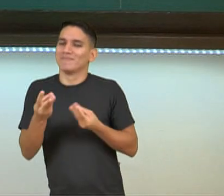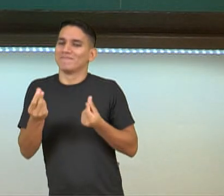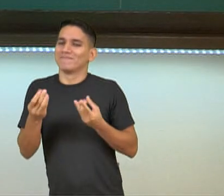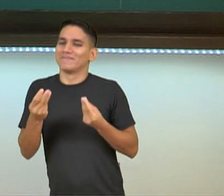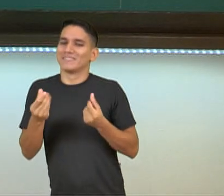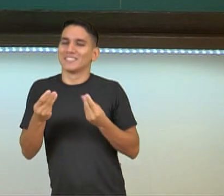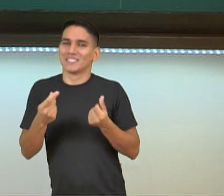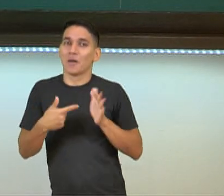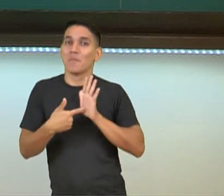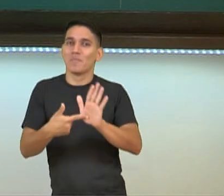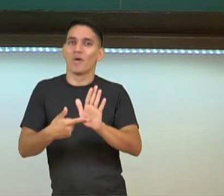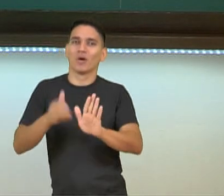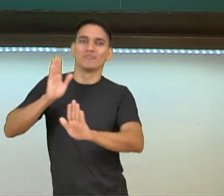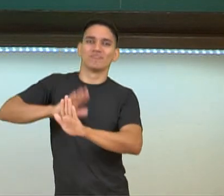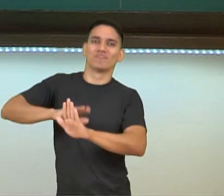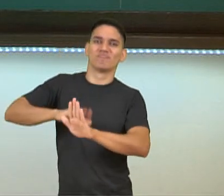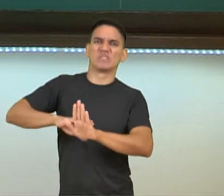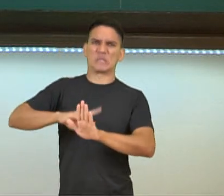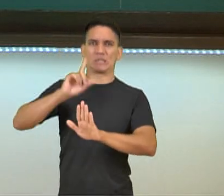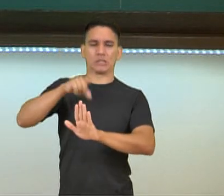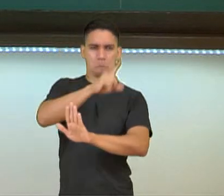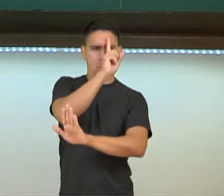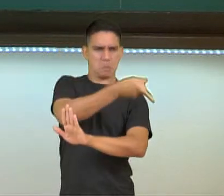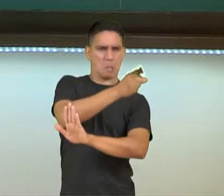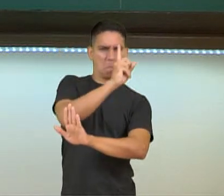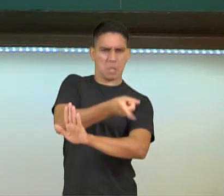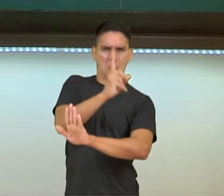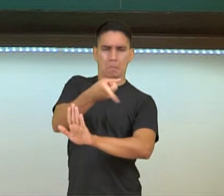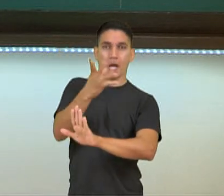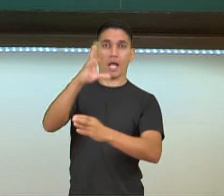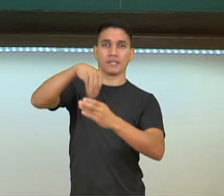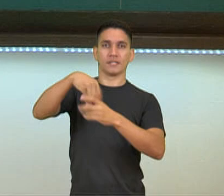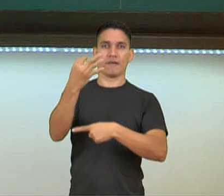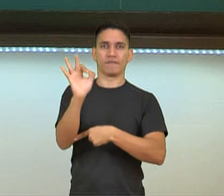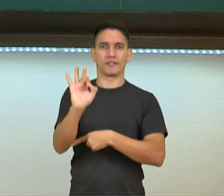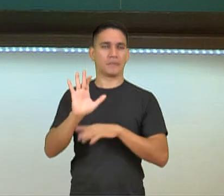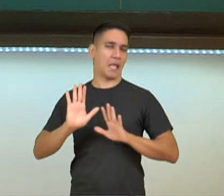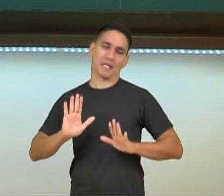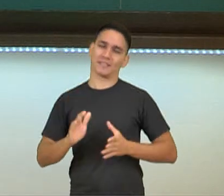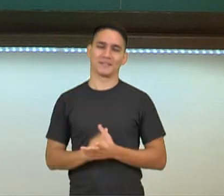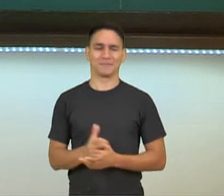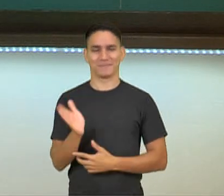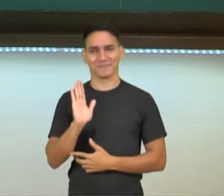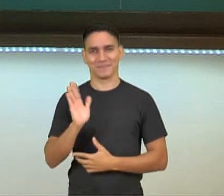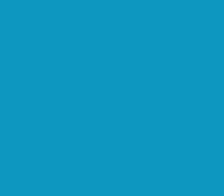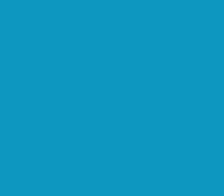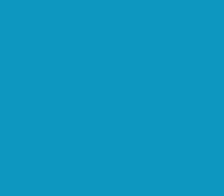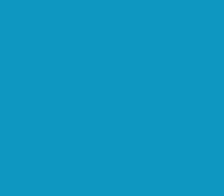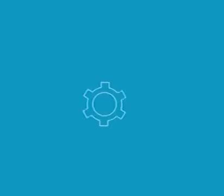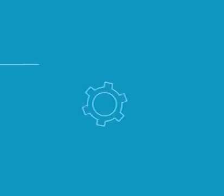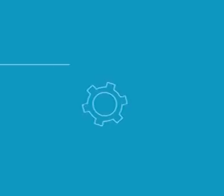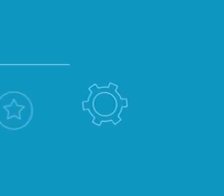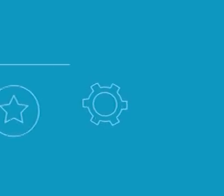mostrar o seu poder dentro da França. É isso, pessoal. Até a próxima!